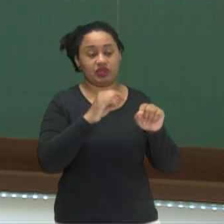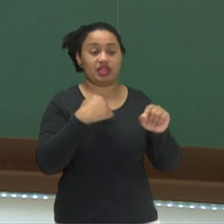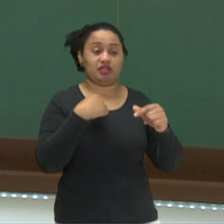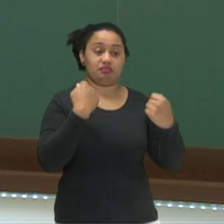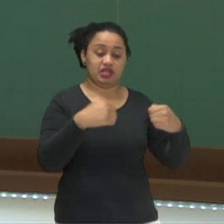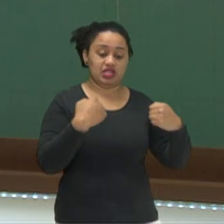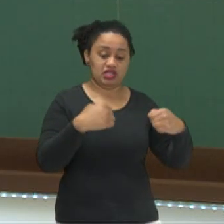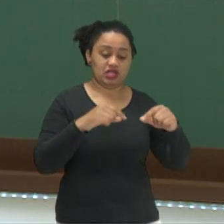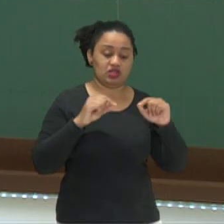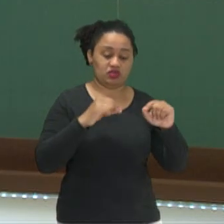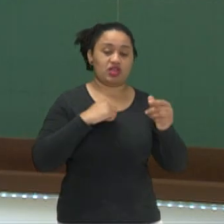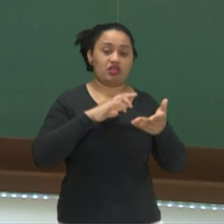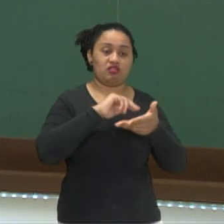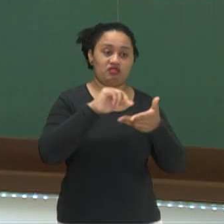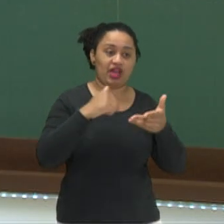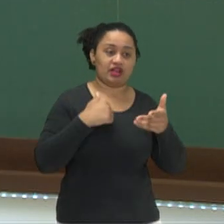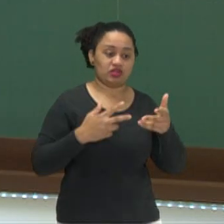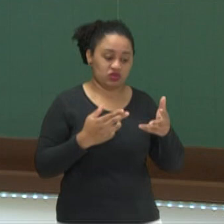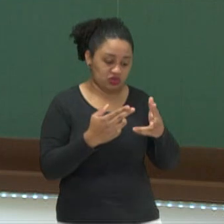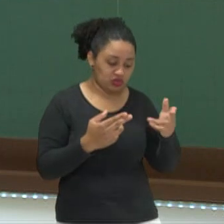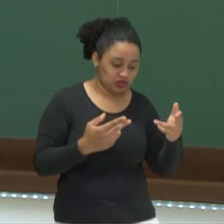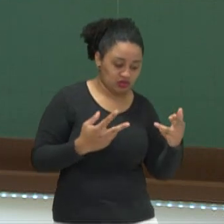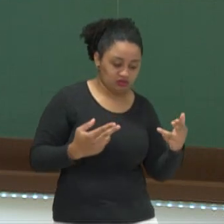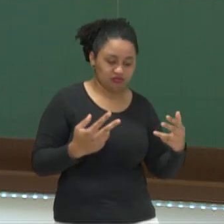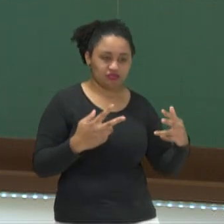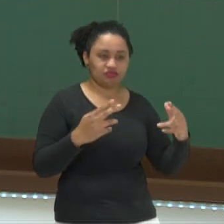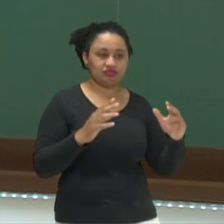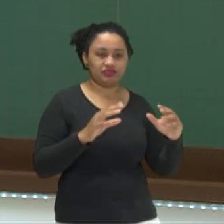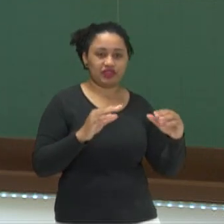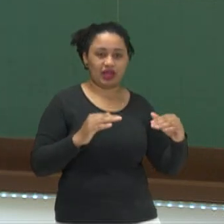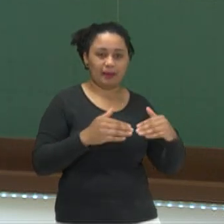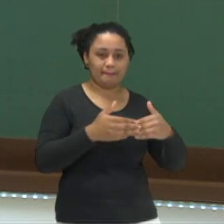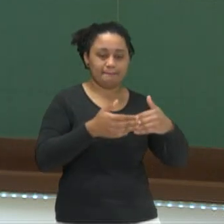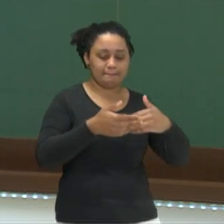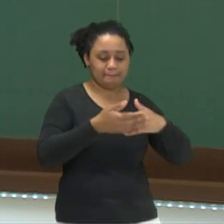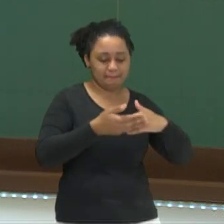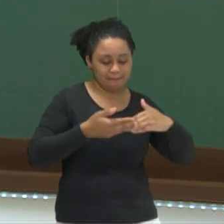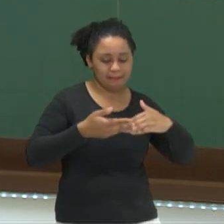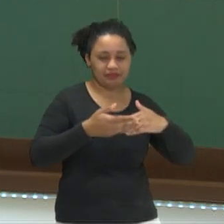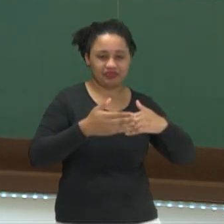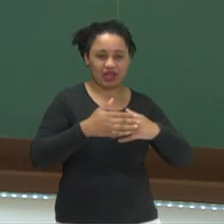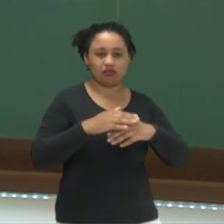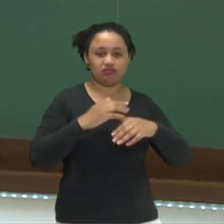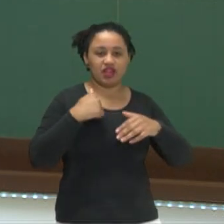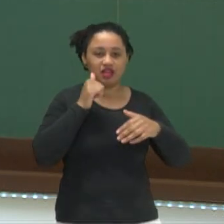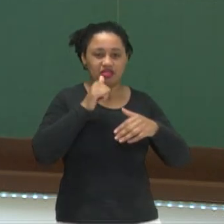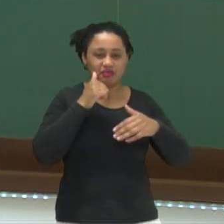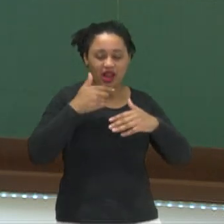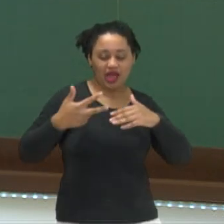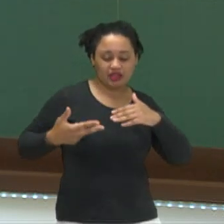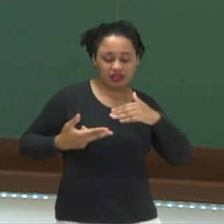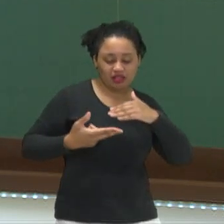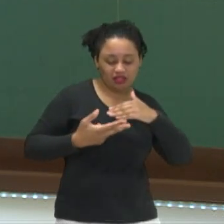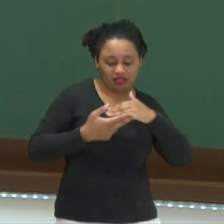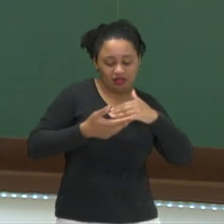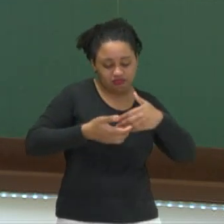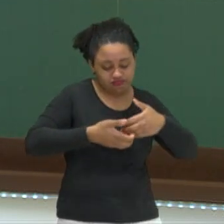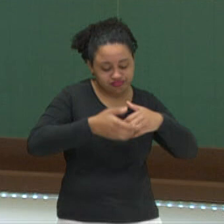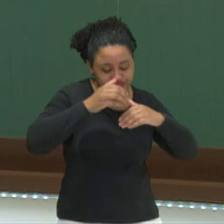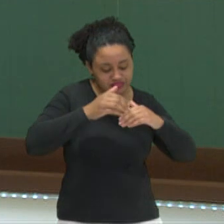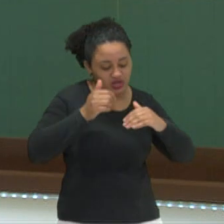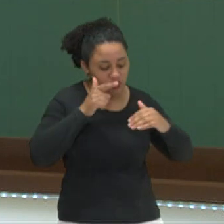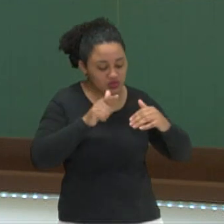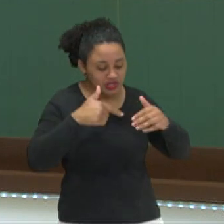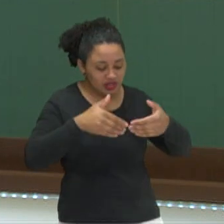exige, então, vários cortes, várias camadas de pele, de gordura, até chegar lá nas tubas uterinas